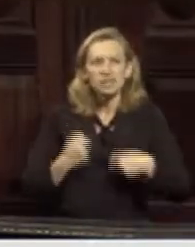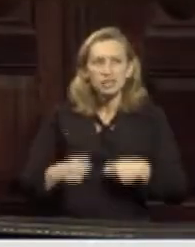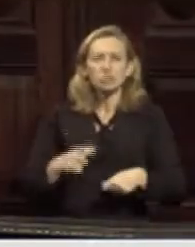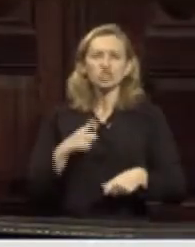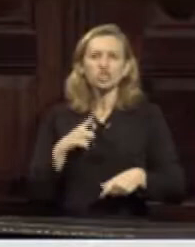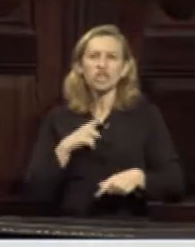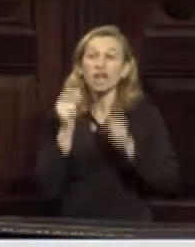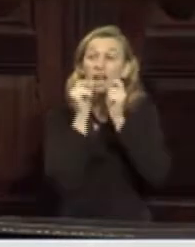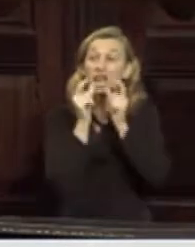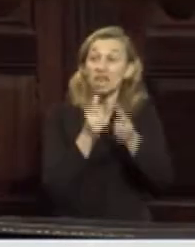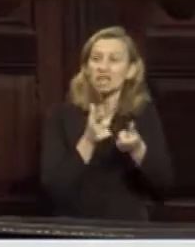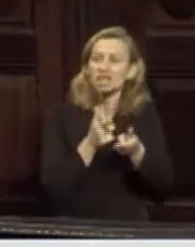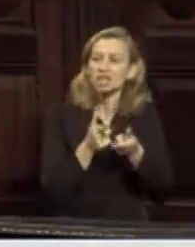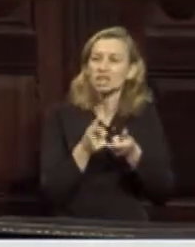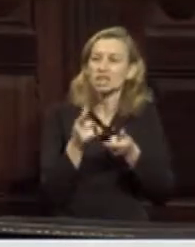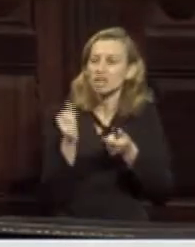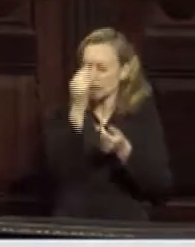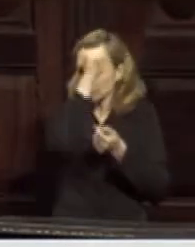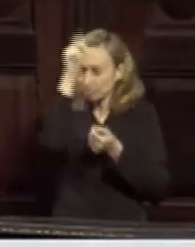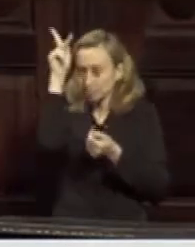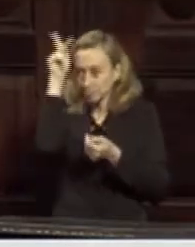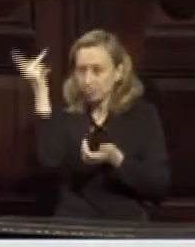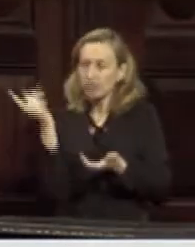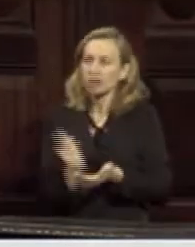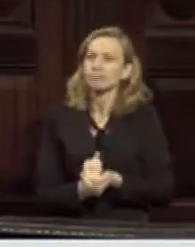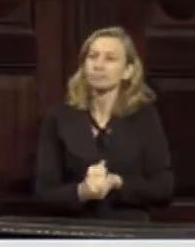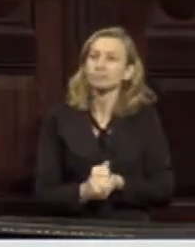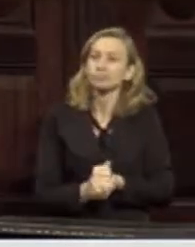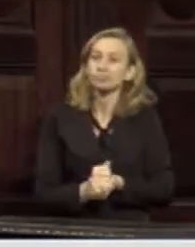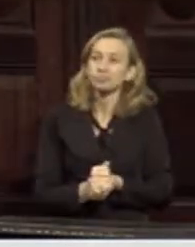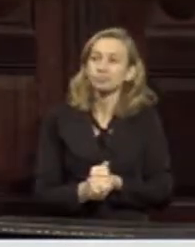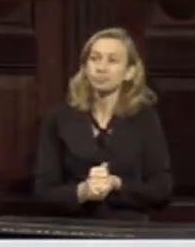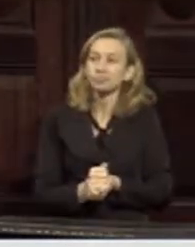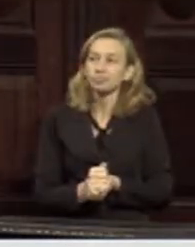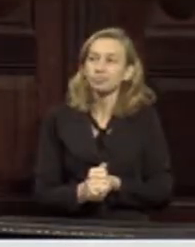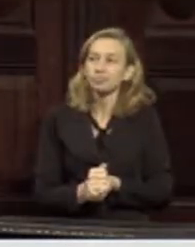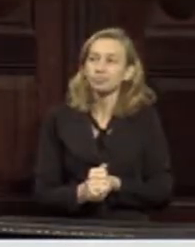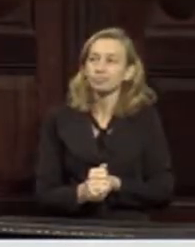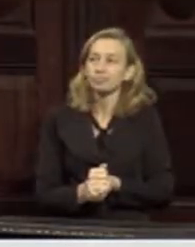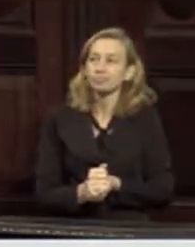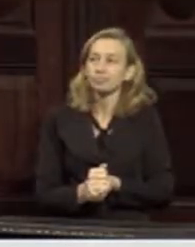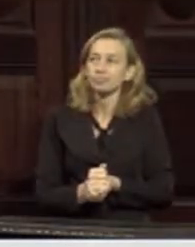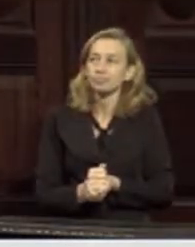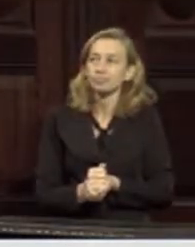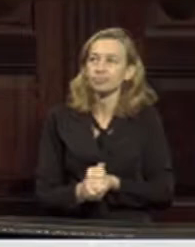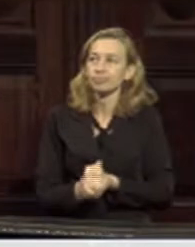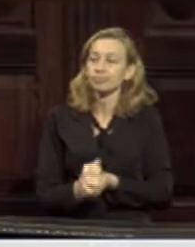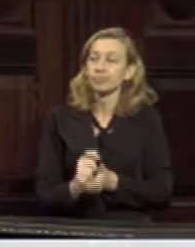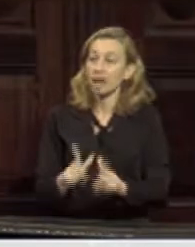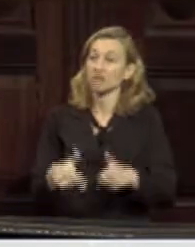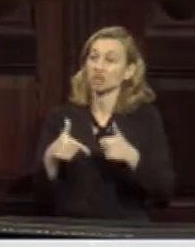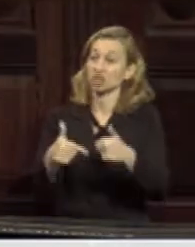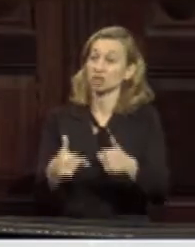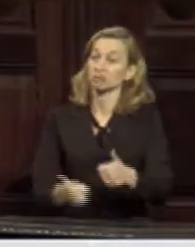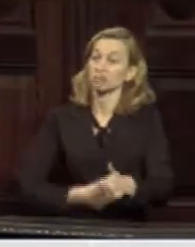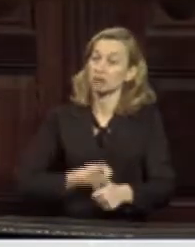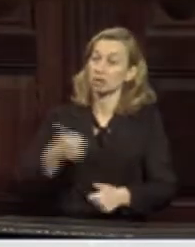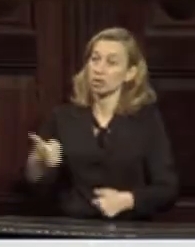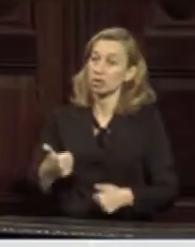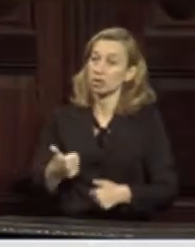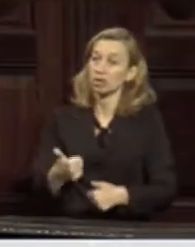para a recuperação da economia do Rio de Janeiro como um todo, para diversificar a economia do Rio de Janeiro, para que o nosso estado não